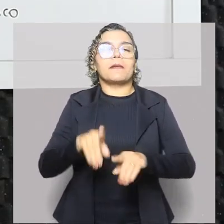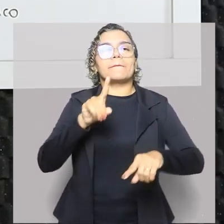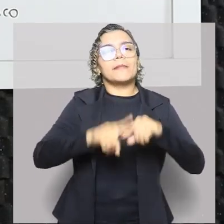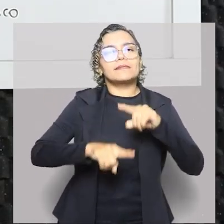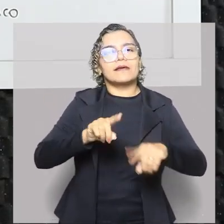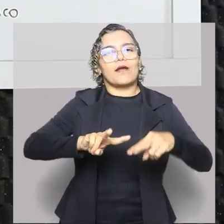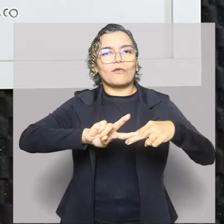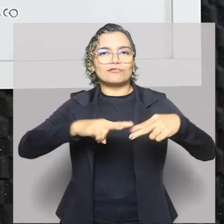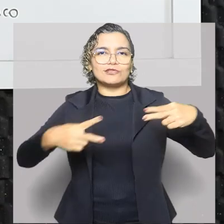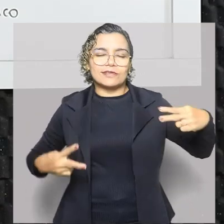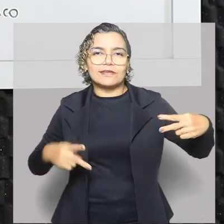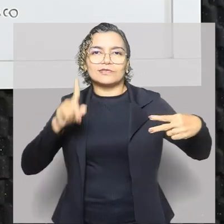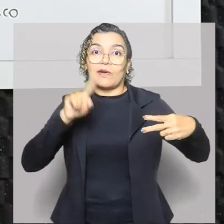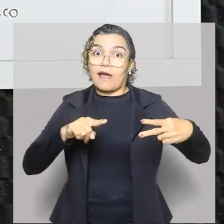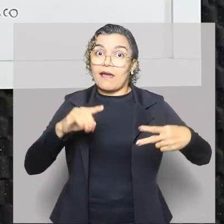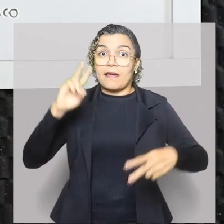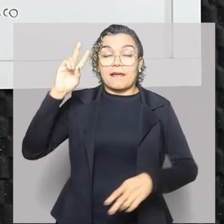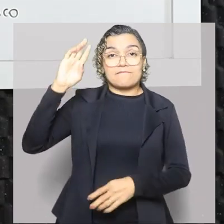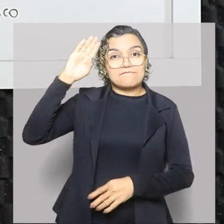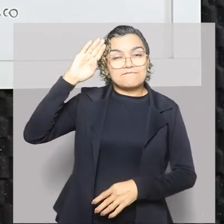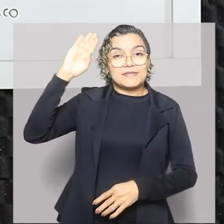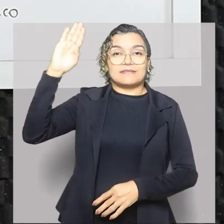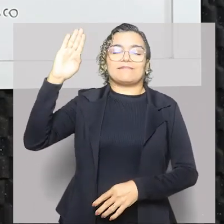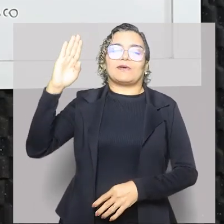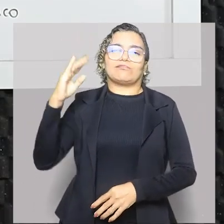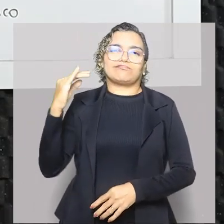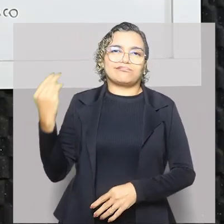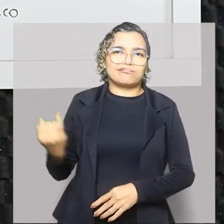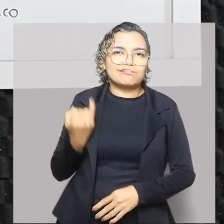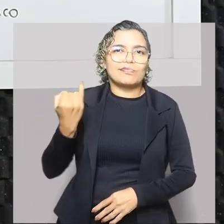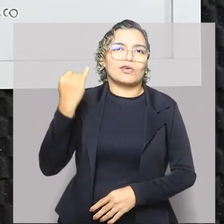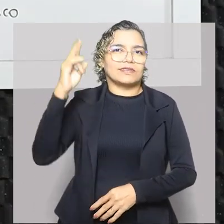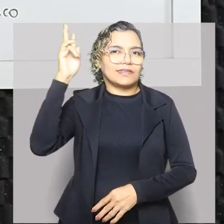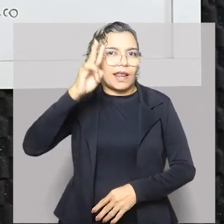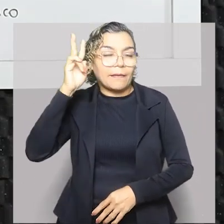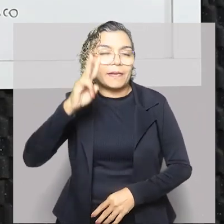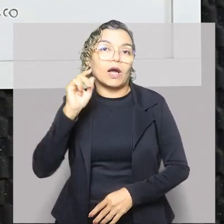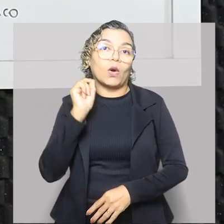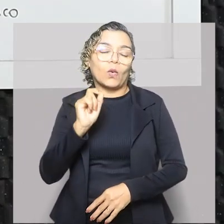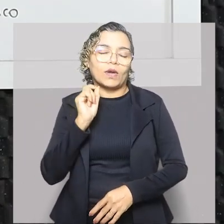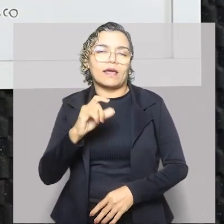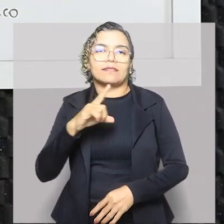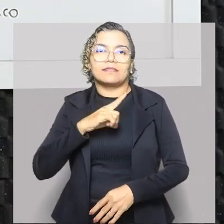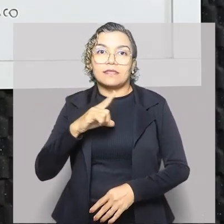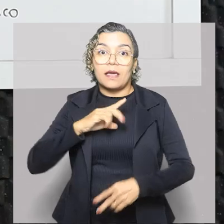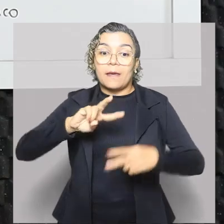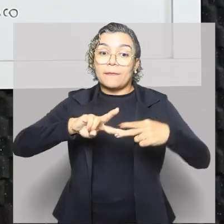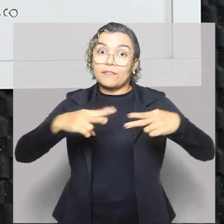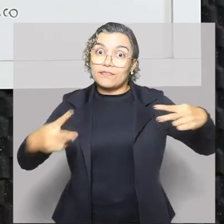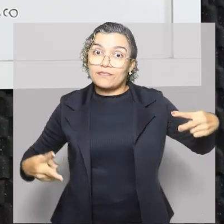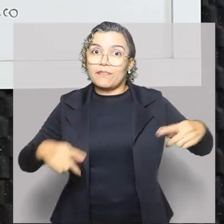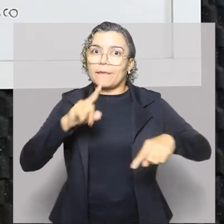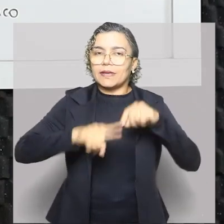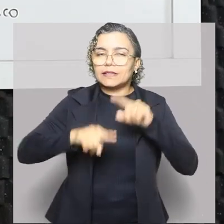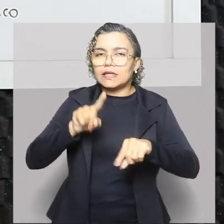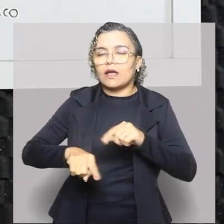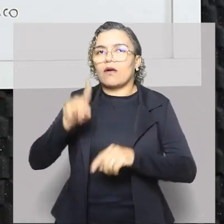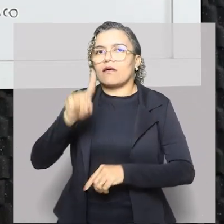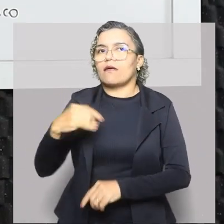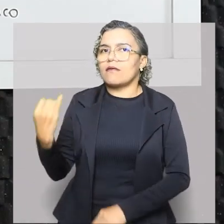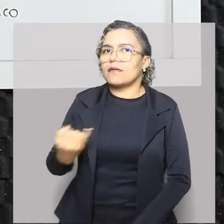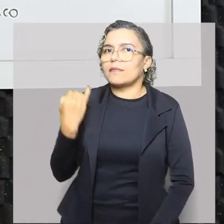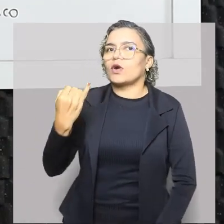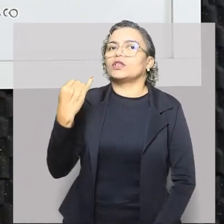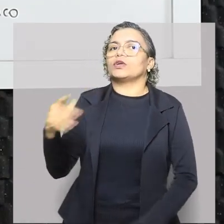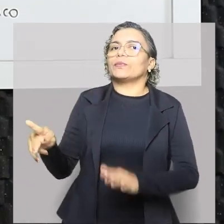fator, né, que a gente tem que lembrar aí, que a gente tem que pontuar. Gente, ter material genético é muito importante